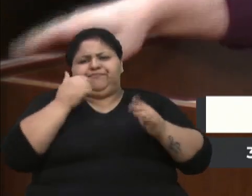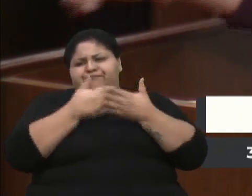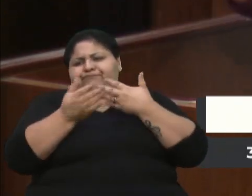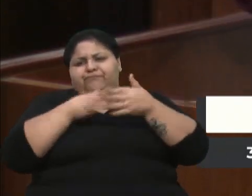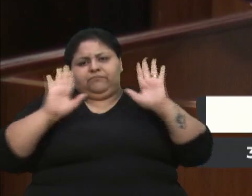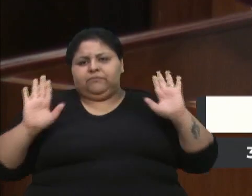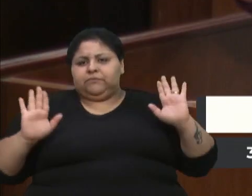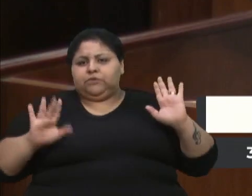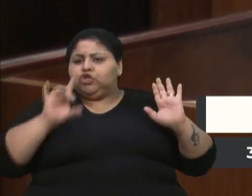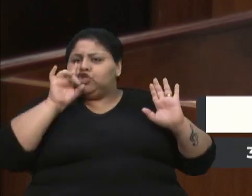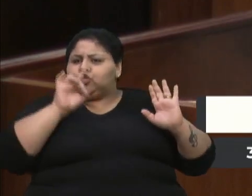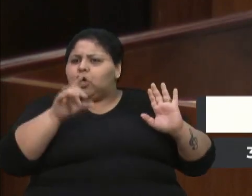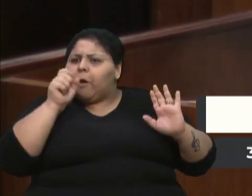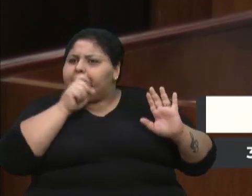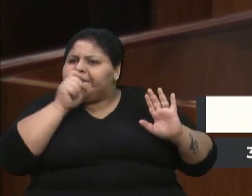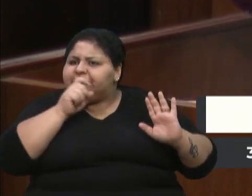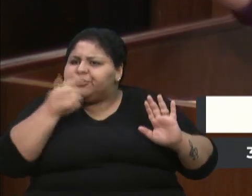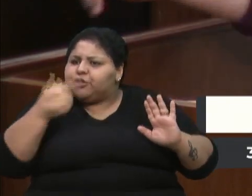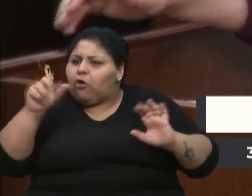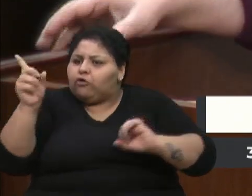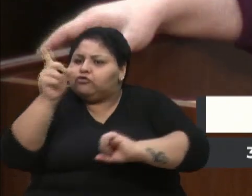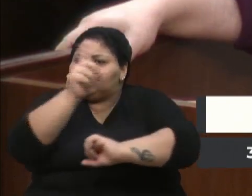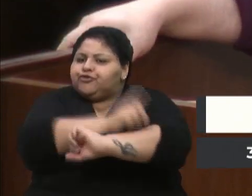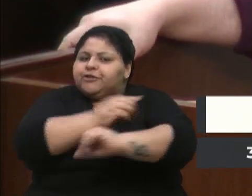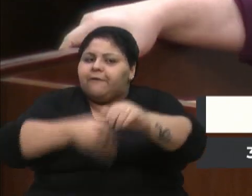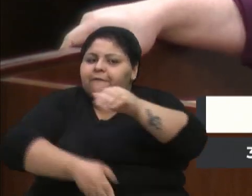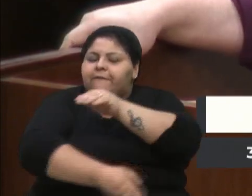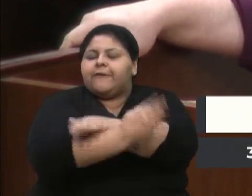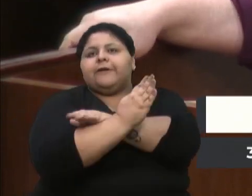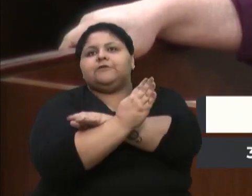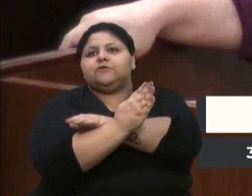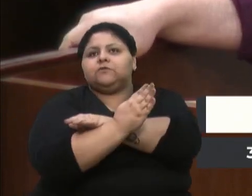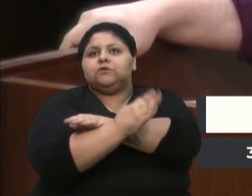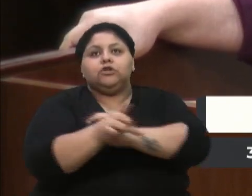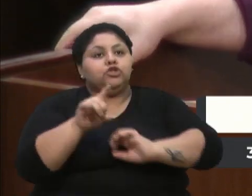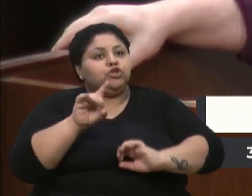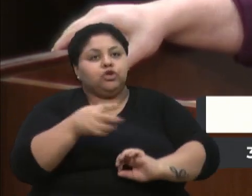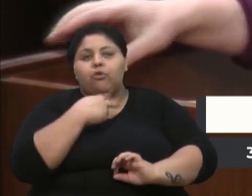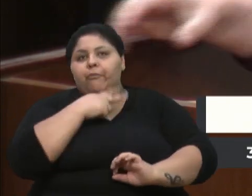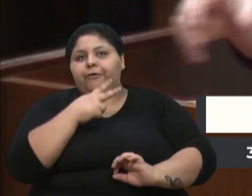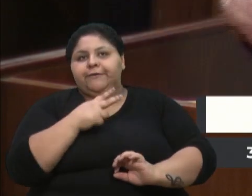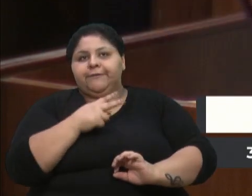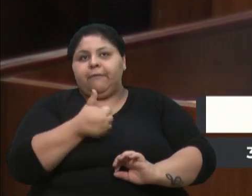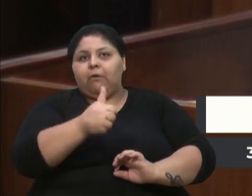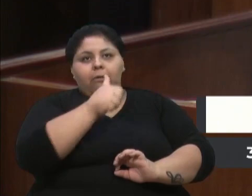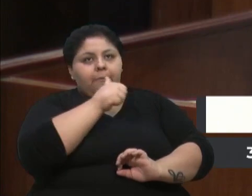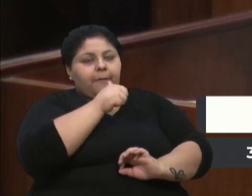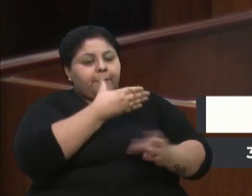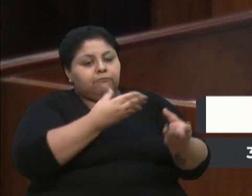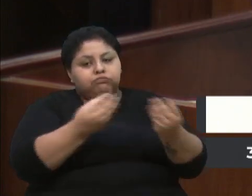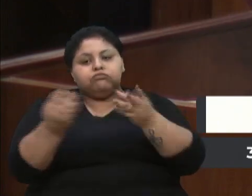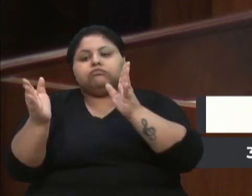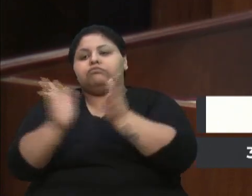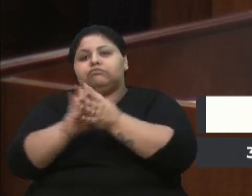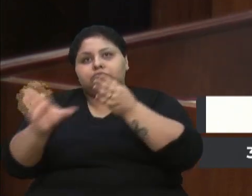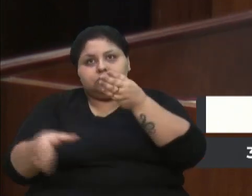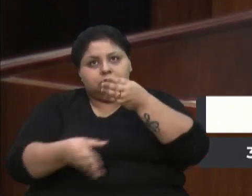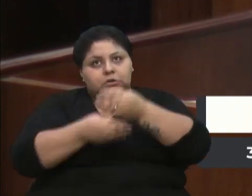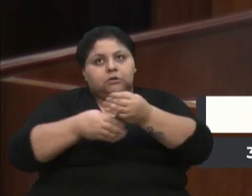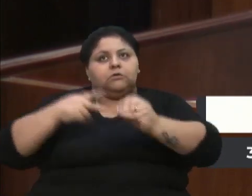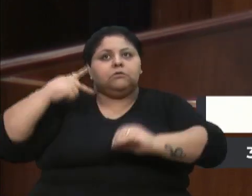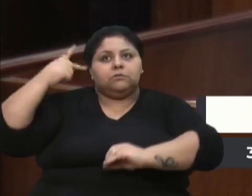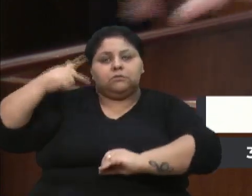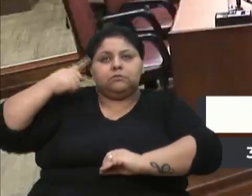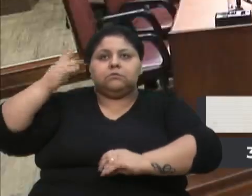Só mentira. No outro dia viajou. Só pode, acho que deve ter bebido demais. Sua parte, vereador.